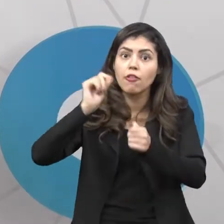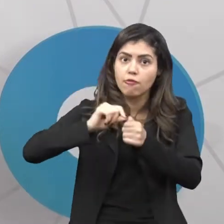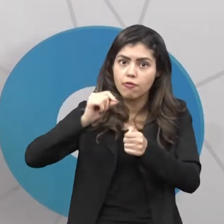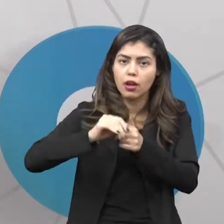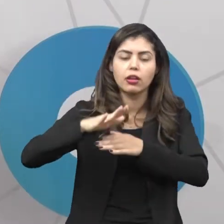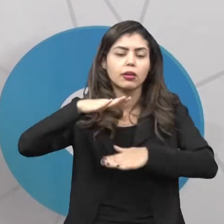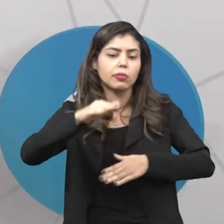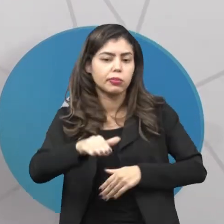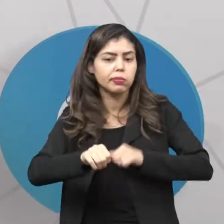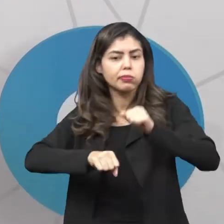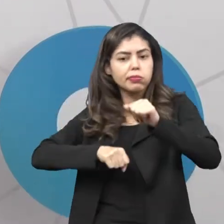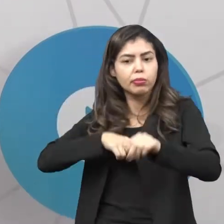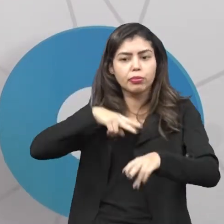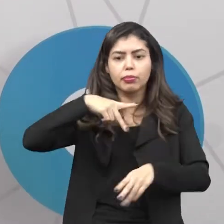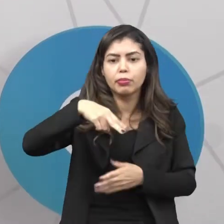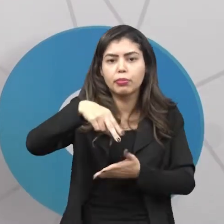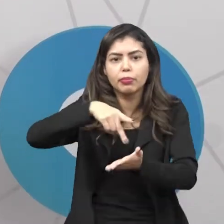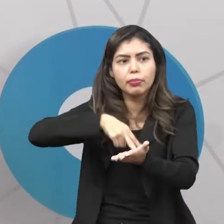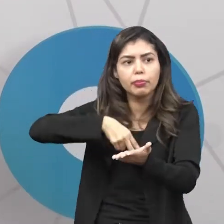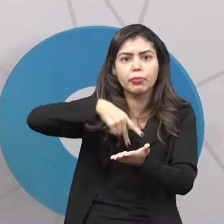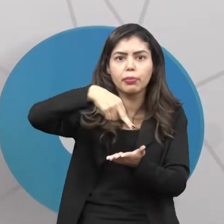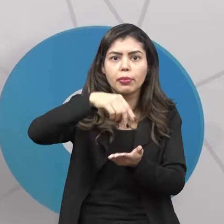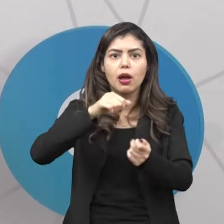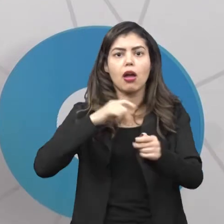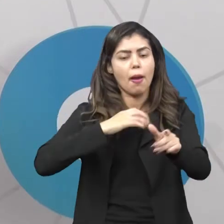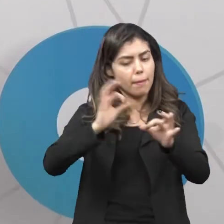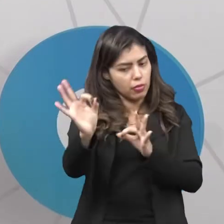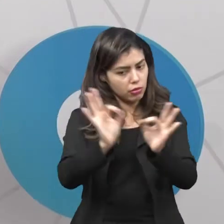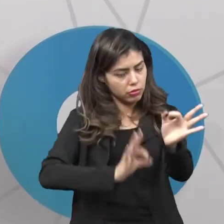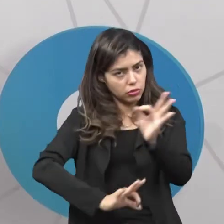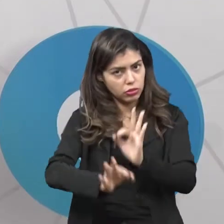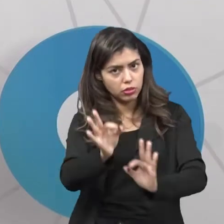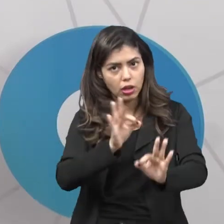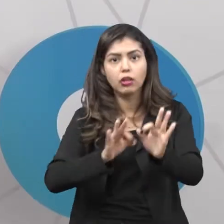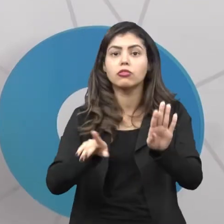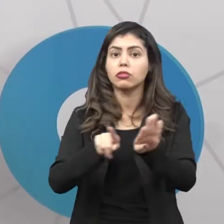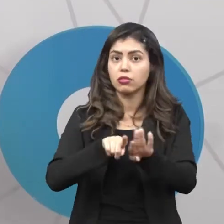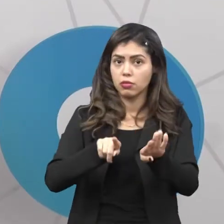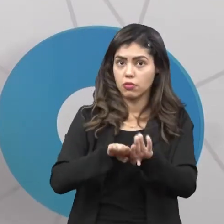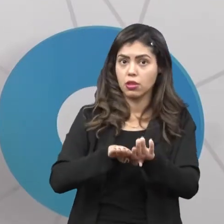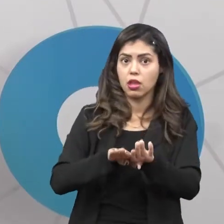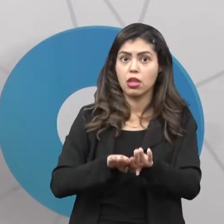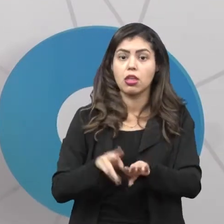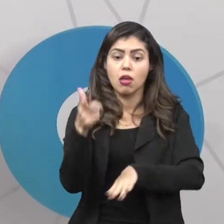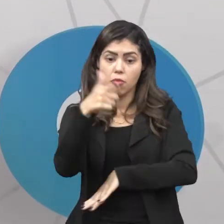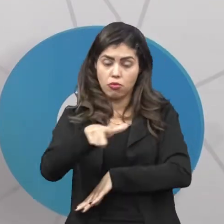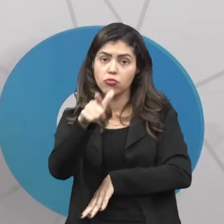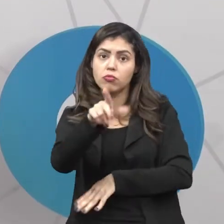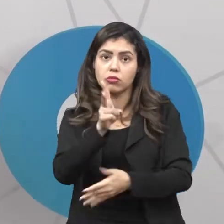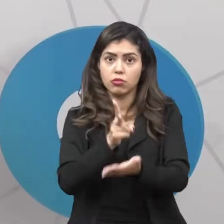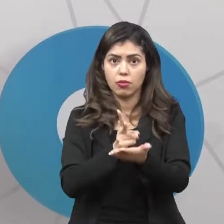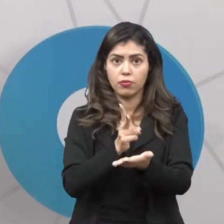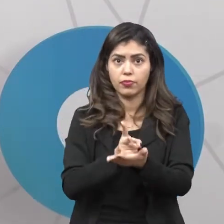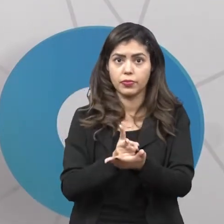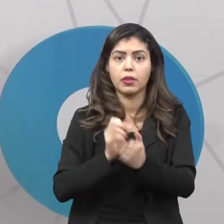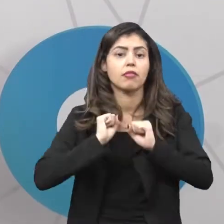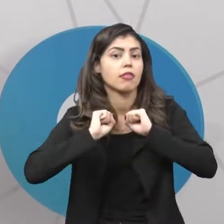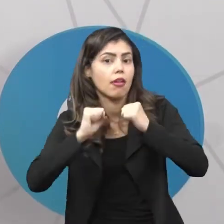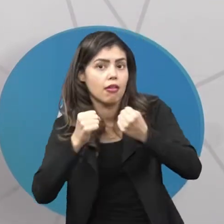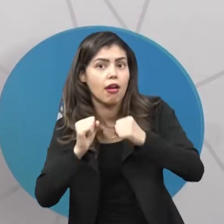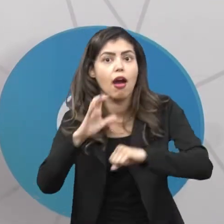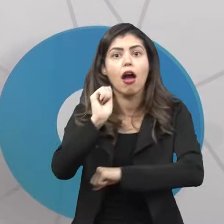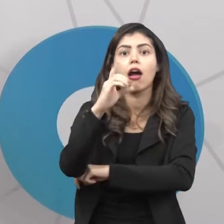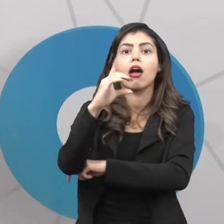corrida com determinada distância, todos os dias. É uma atividade planejada e é uma atividade que é repetitiva. Aí da